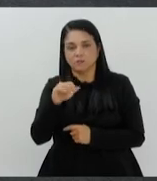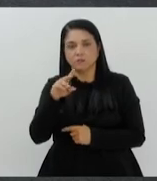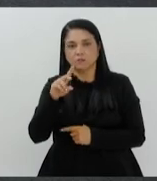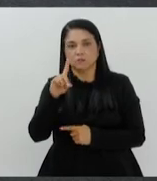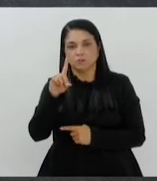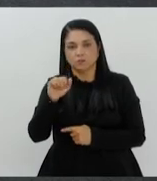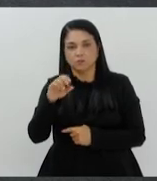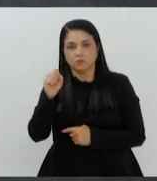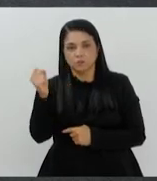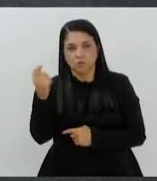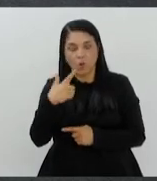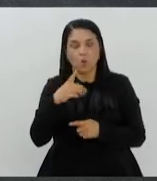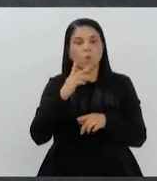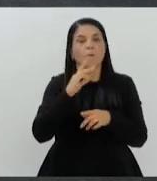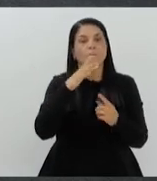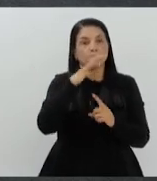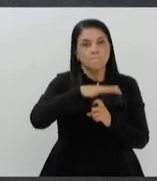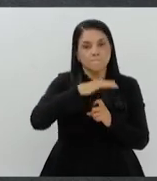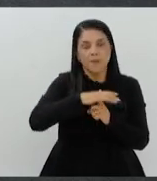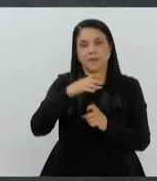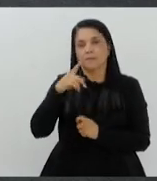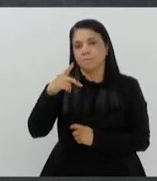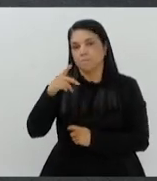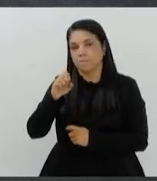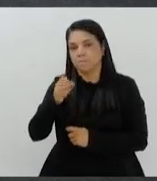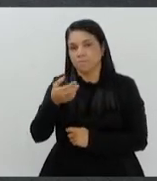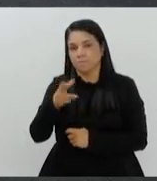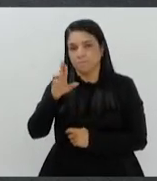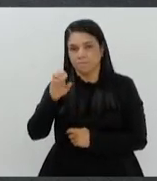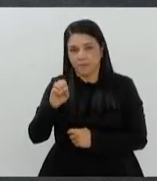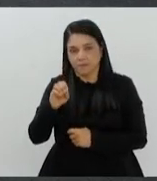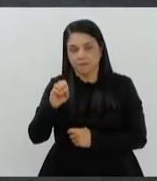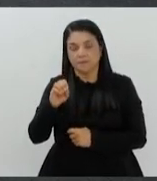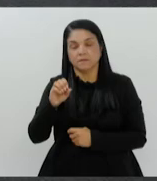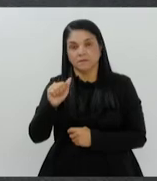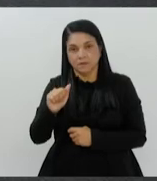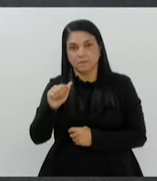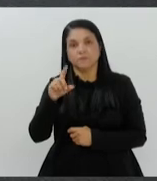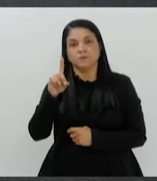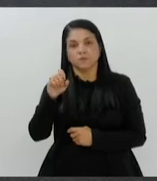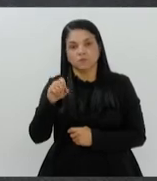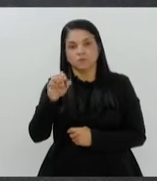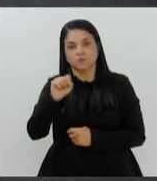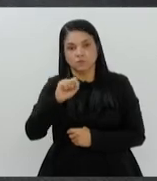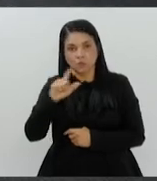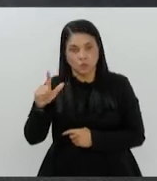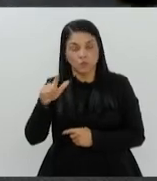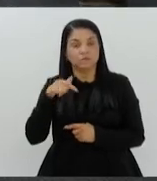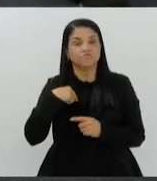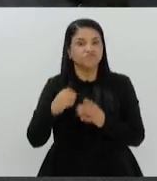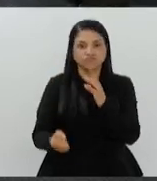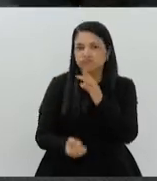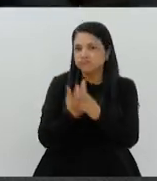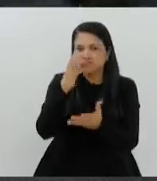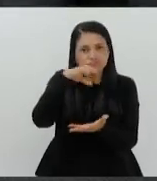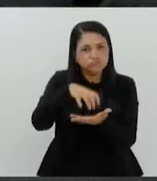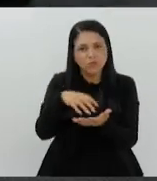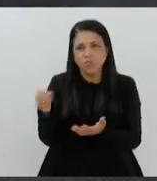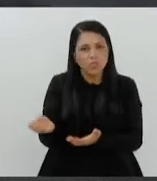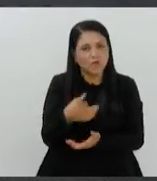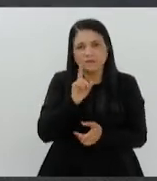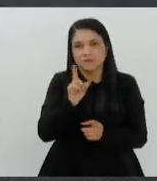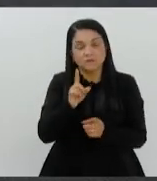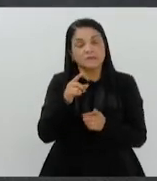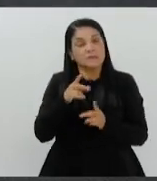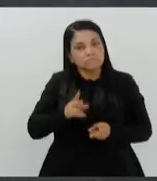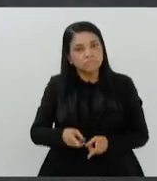em suma. Mas, nesse caso, a gente não está criando nem ampliando uma unidade de conservação, a gente está querendo manter